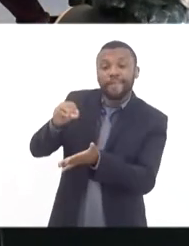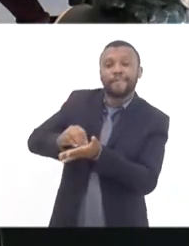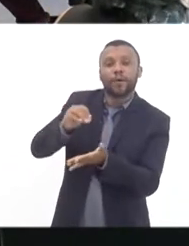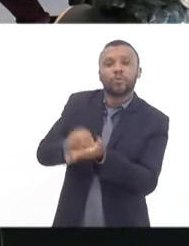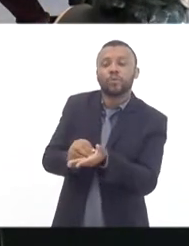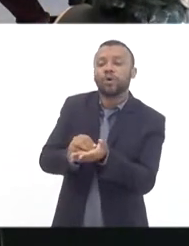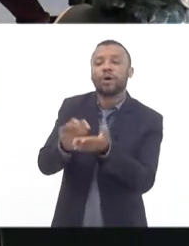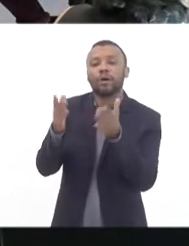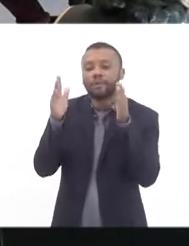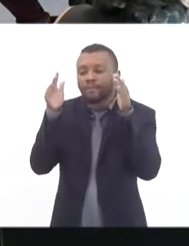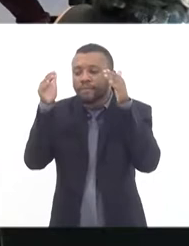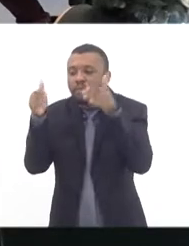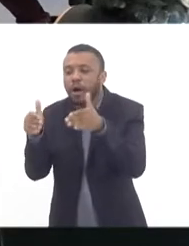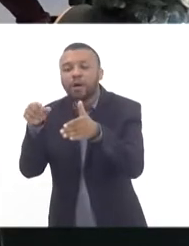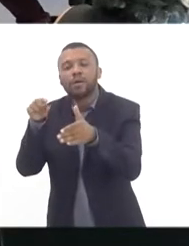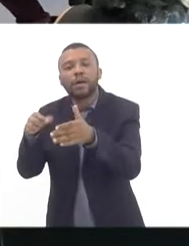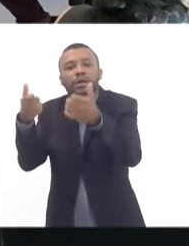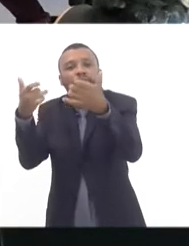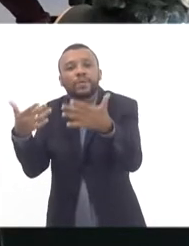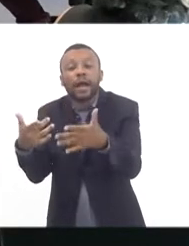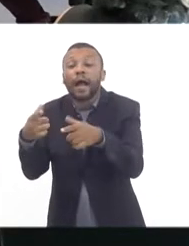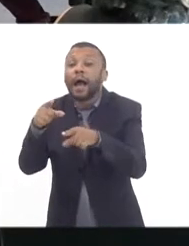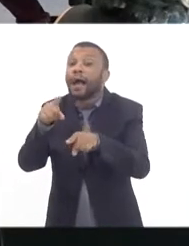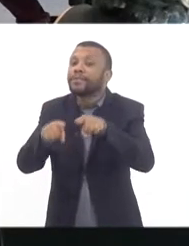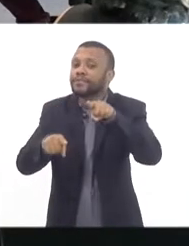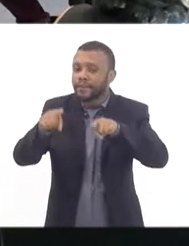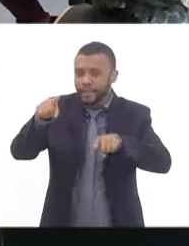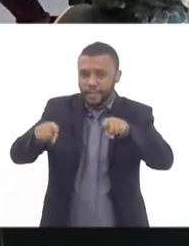a diversidade exatamente para garantir